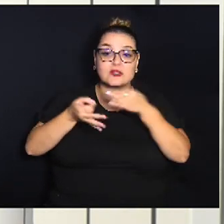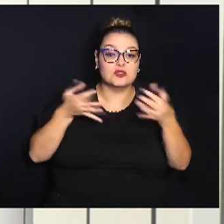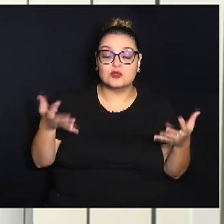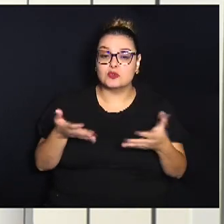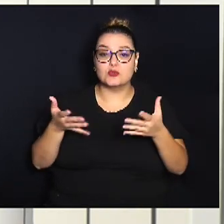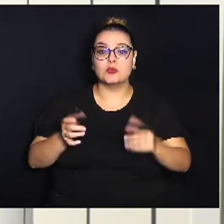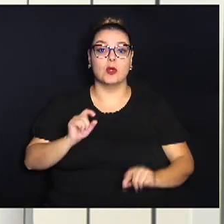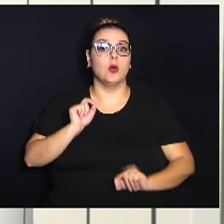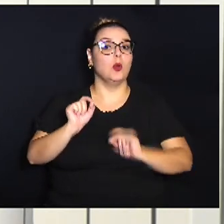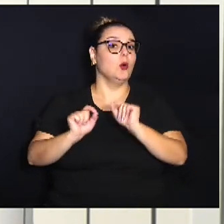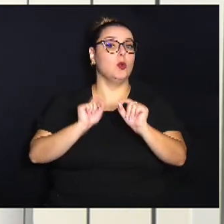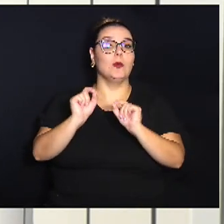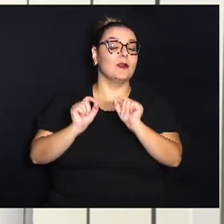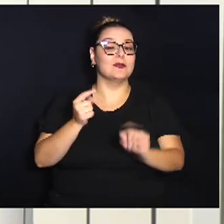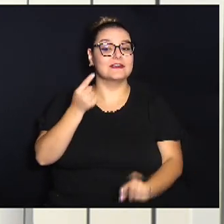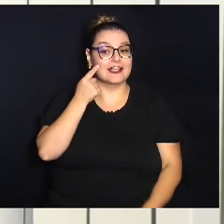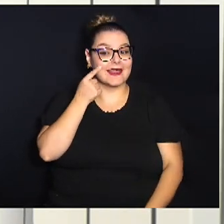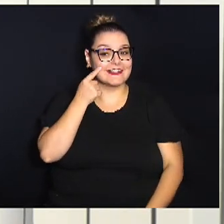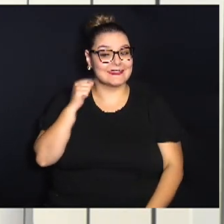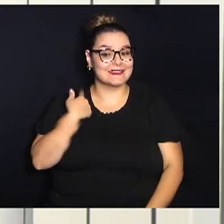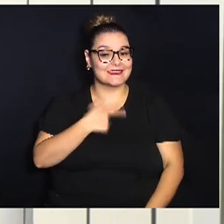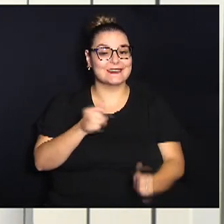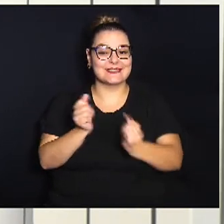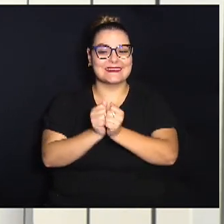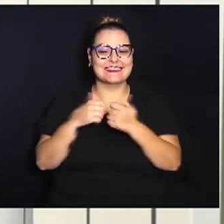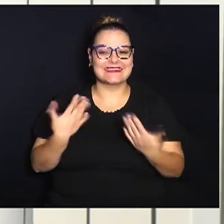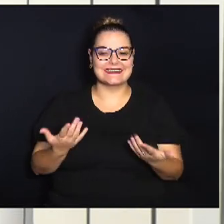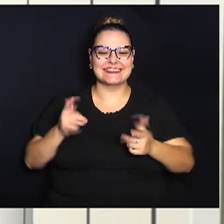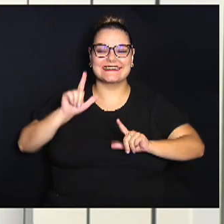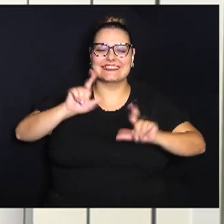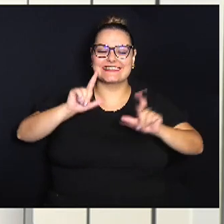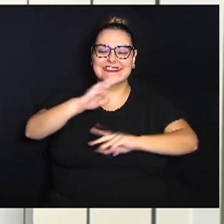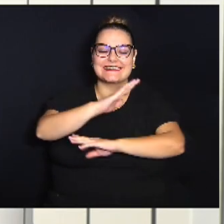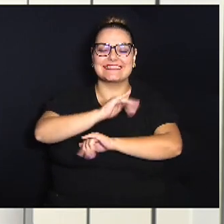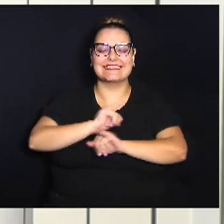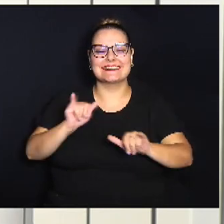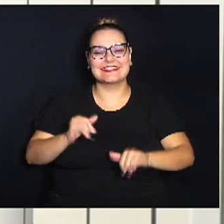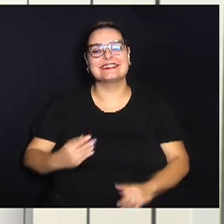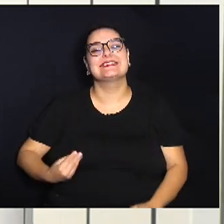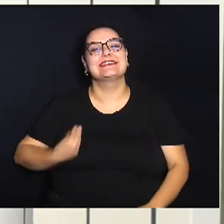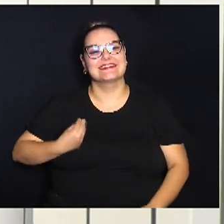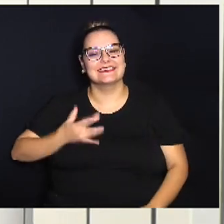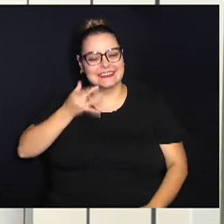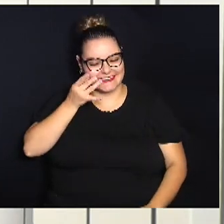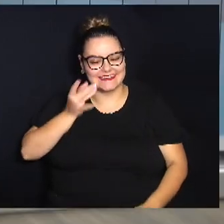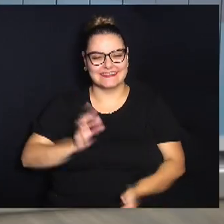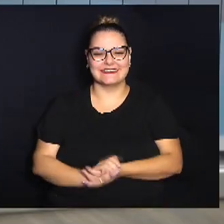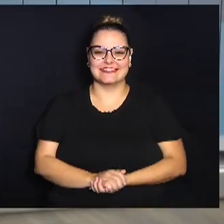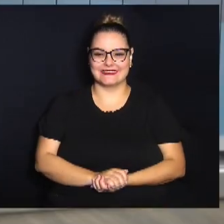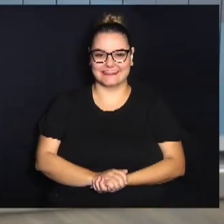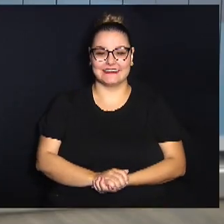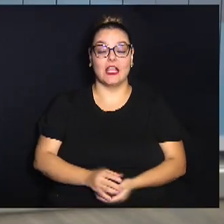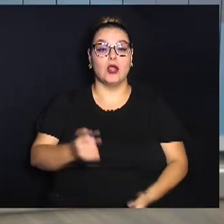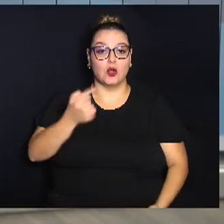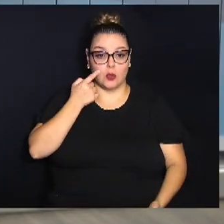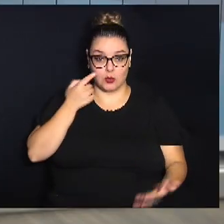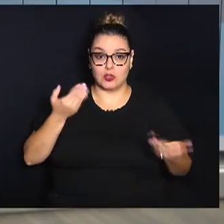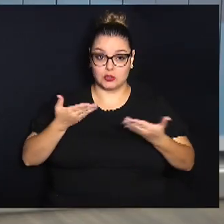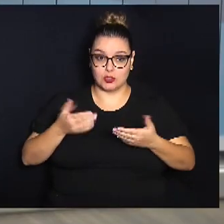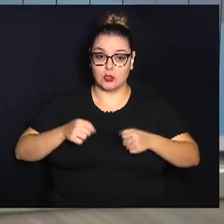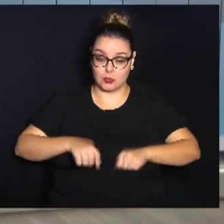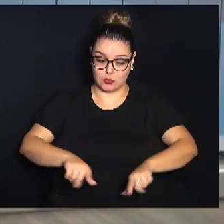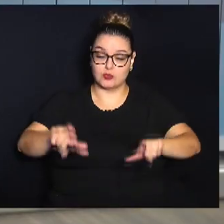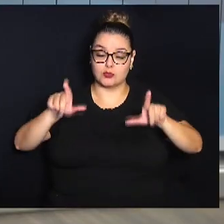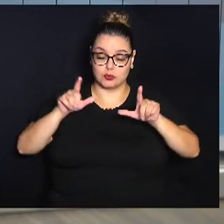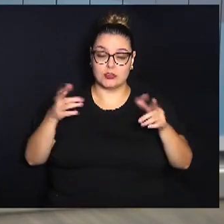crítica construtiva, o que você quer assistir aqui no nosso telejornal, que a gente conversa ao vivo. Confira a partir